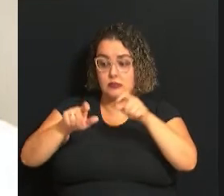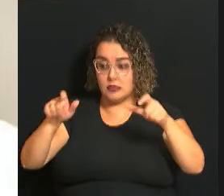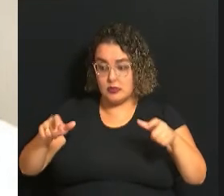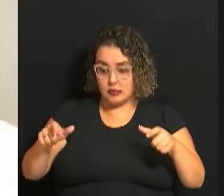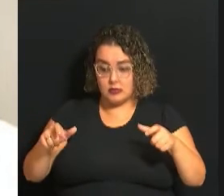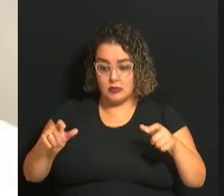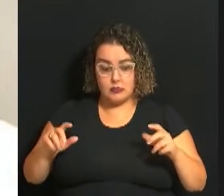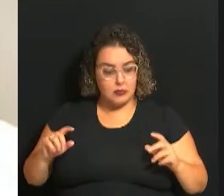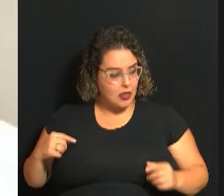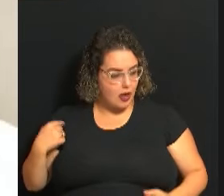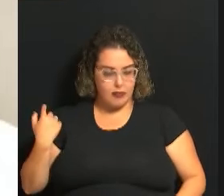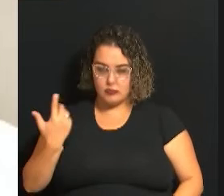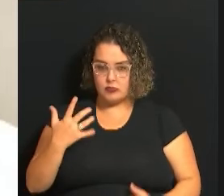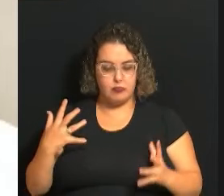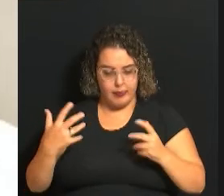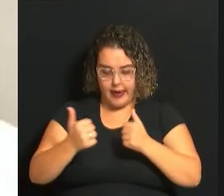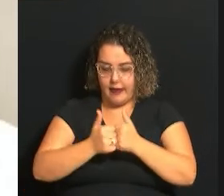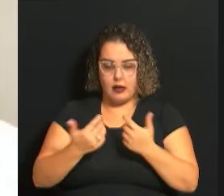acercaram,